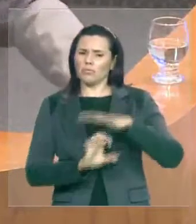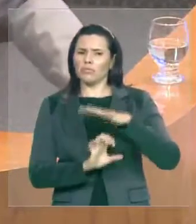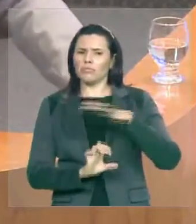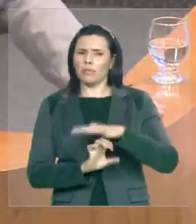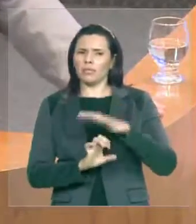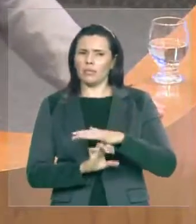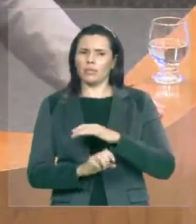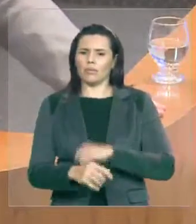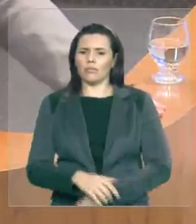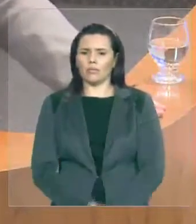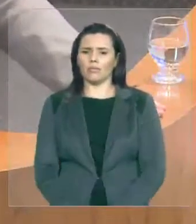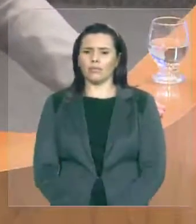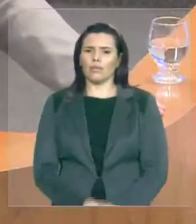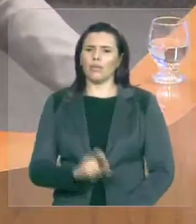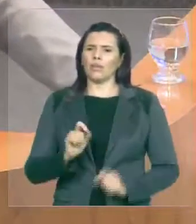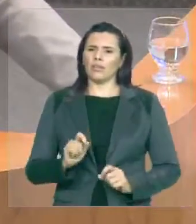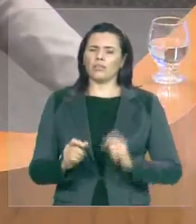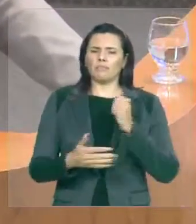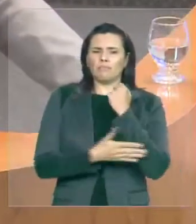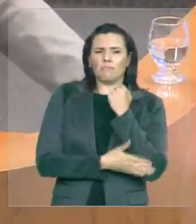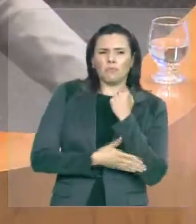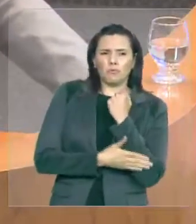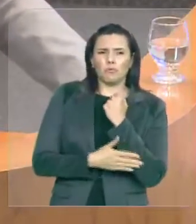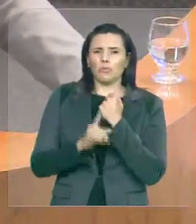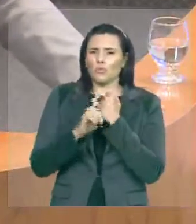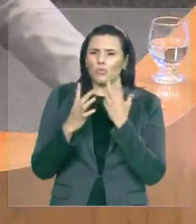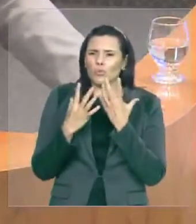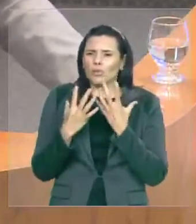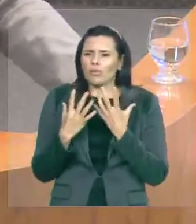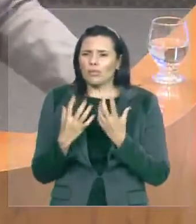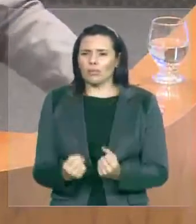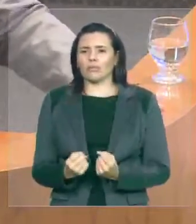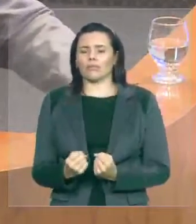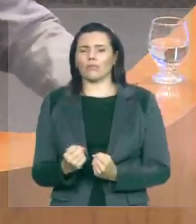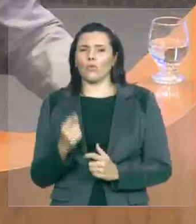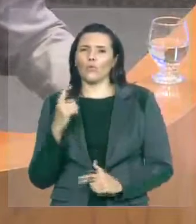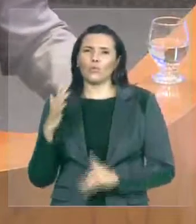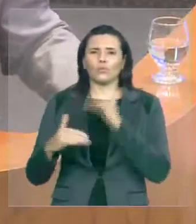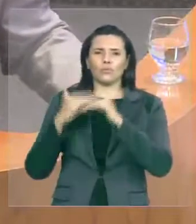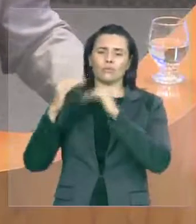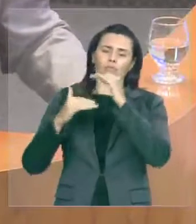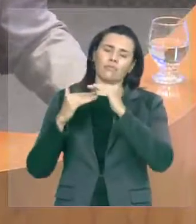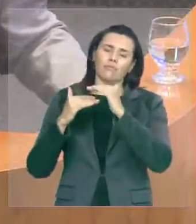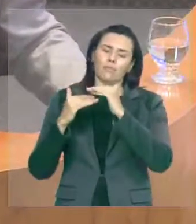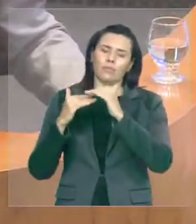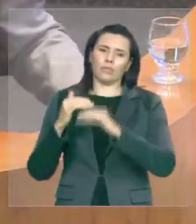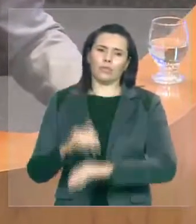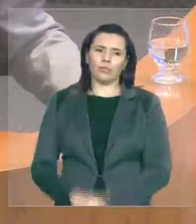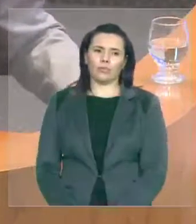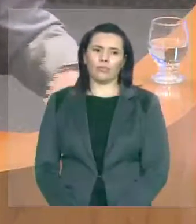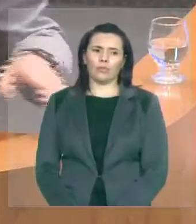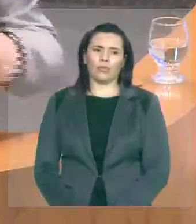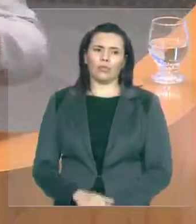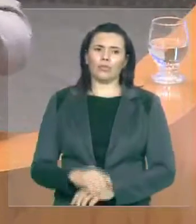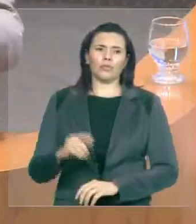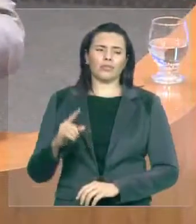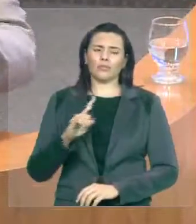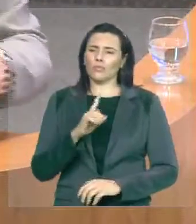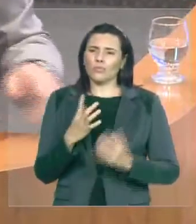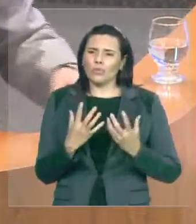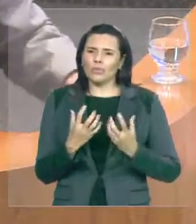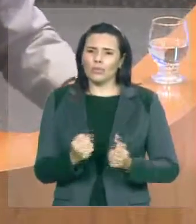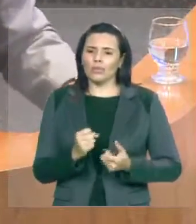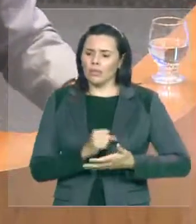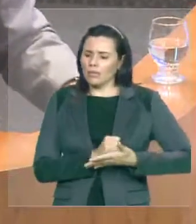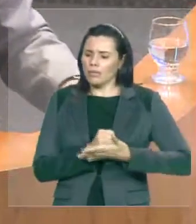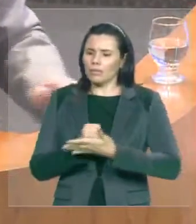aceitam este avanço em defesa desta comunidade tão carente. Concedo a